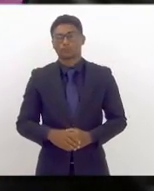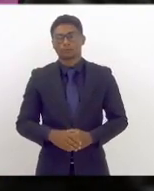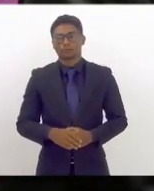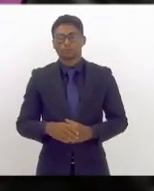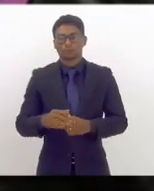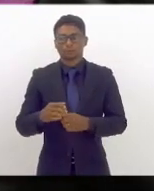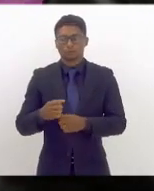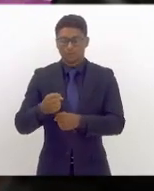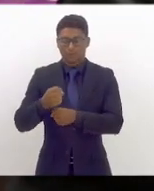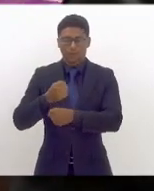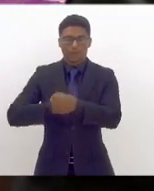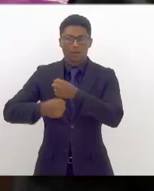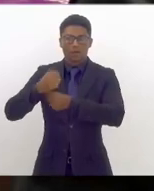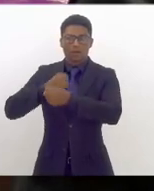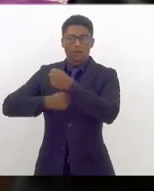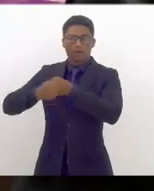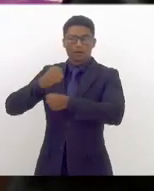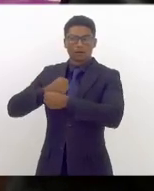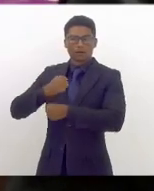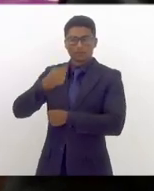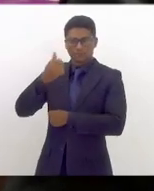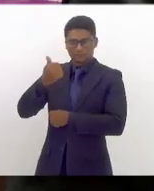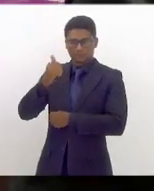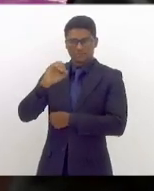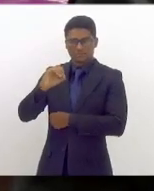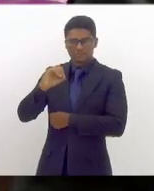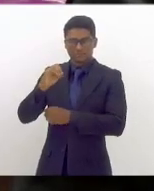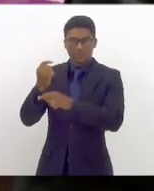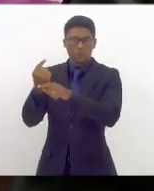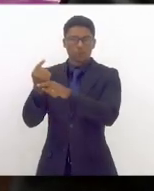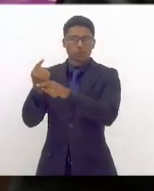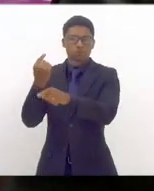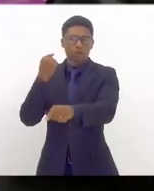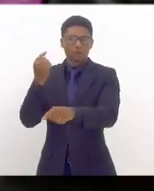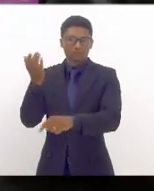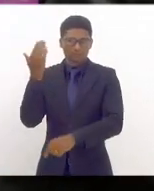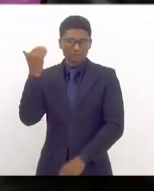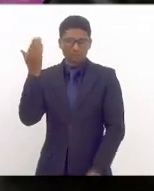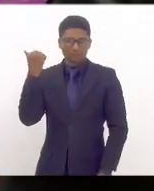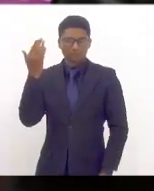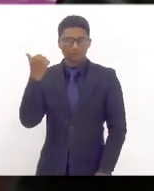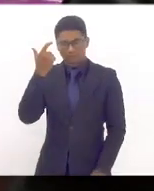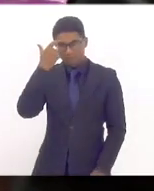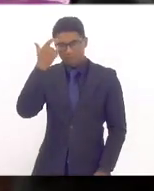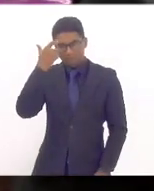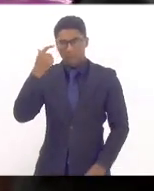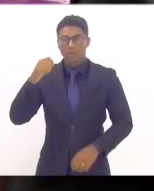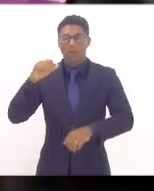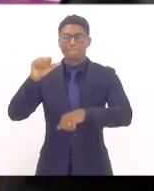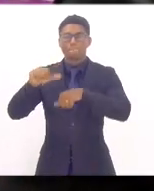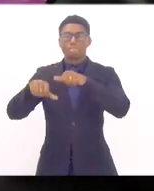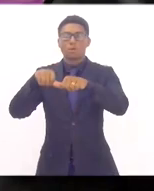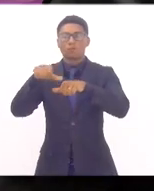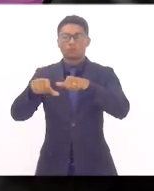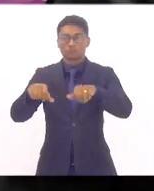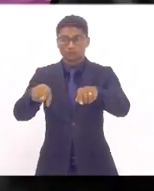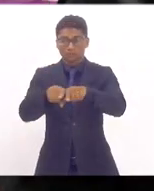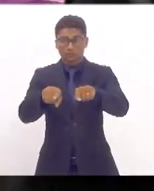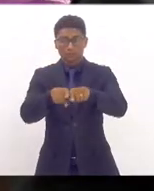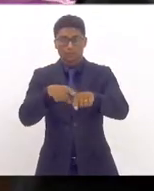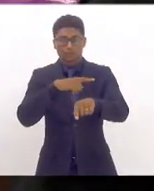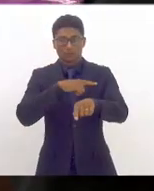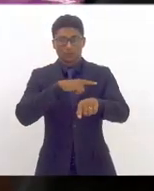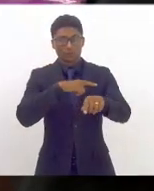uma década atrás além de uma modificação desse teor aliamos outras